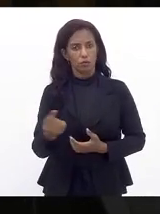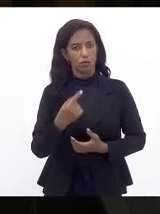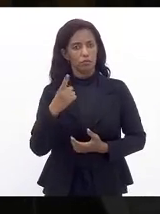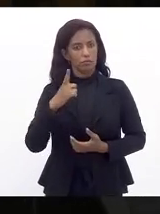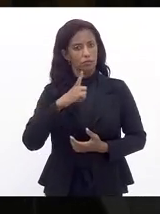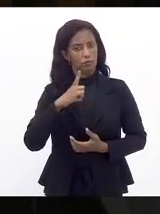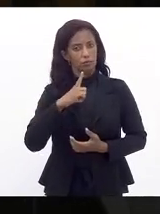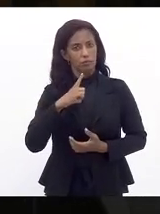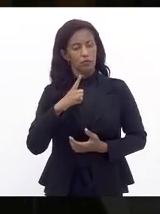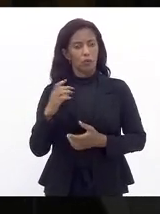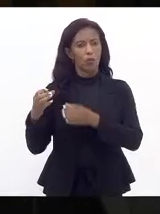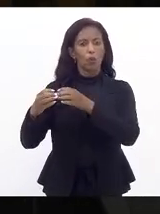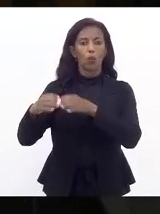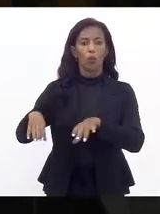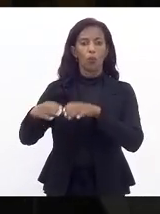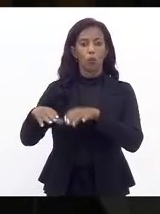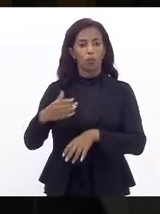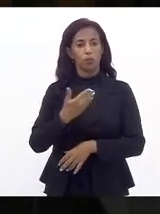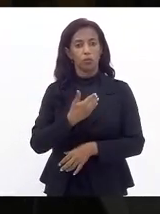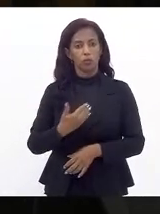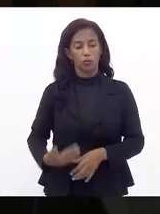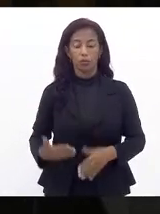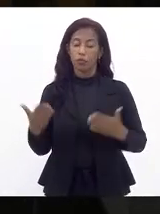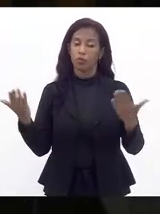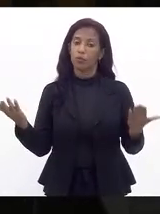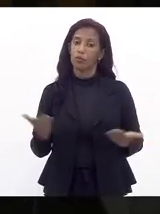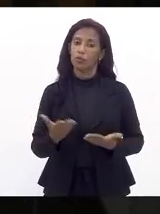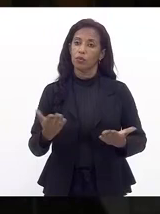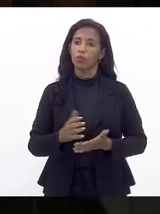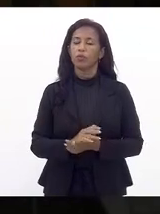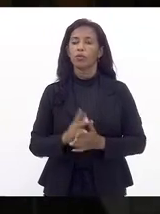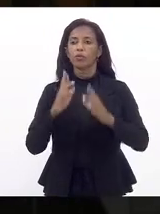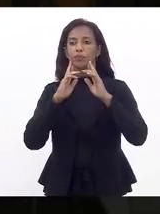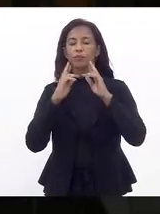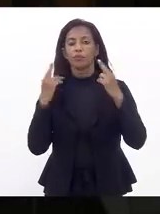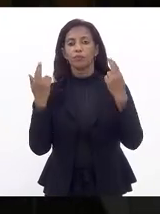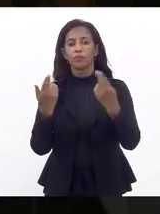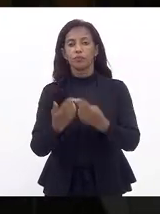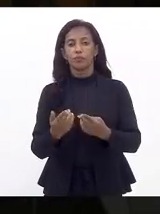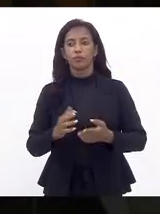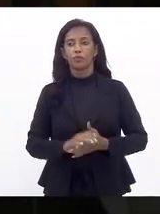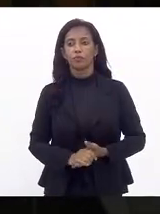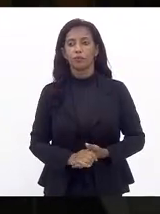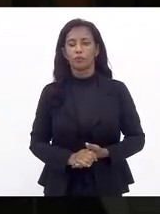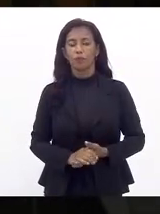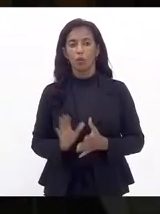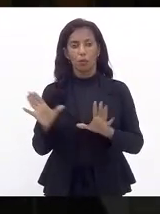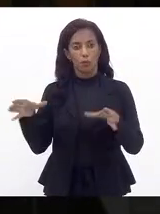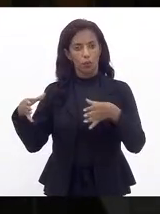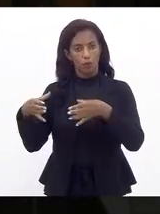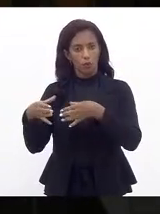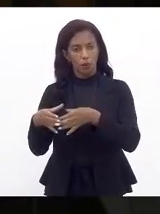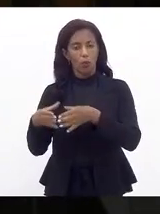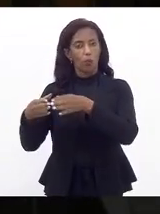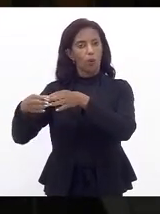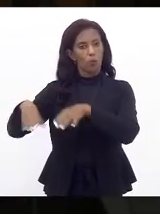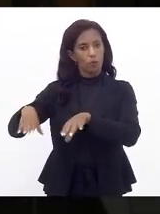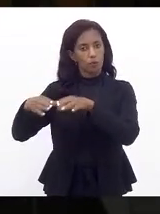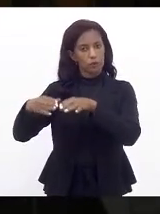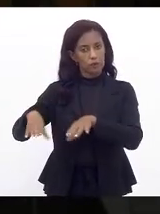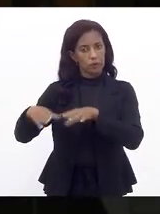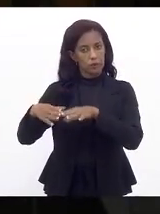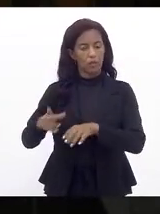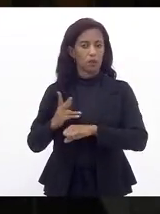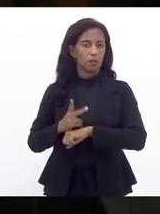no que diz respeito ao concurso público. Hoje, tive uma reunião com uma comissão de concursados para a